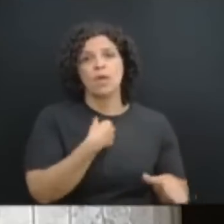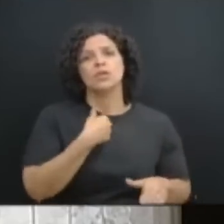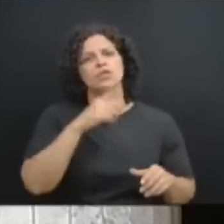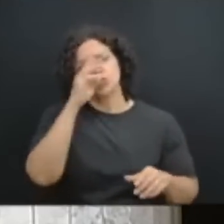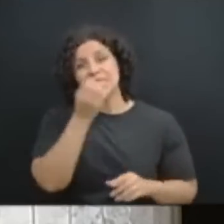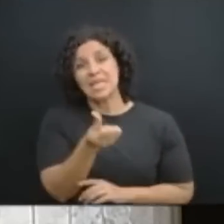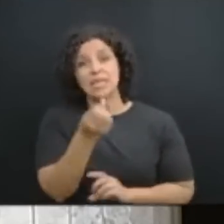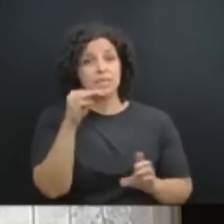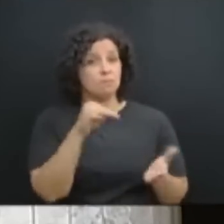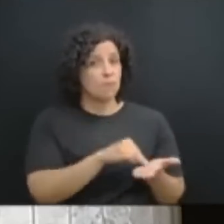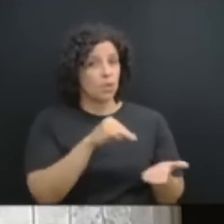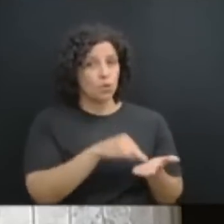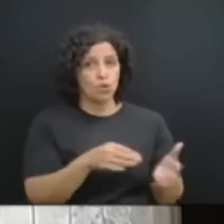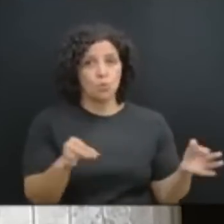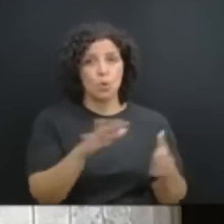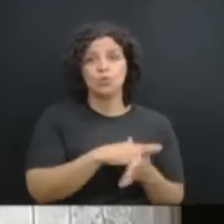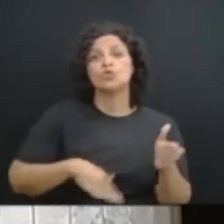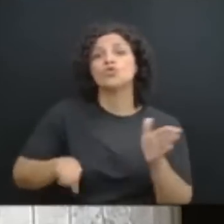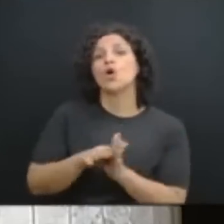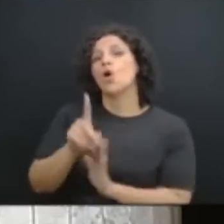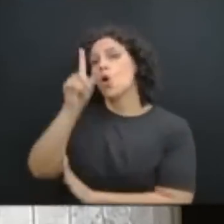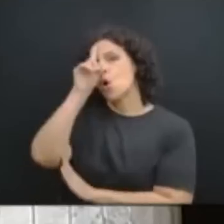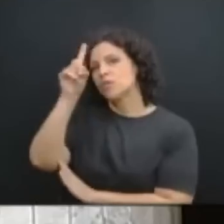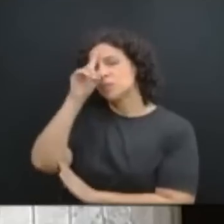Cajuru, mortos.